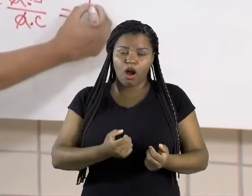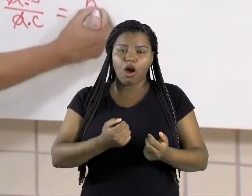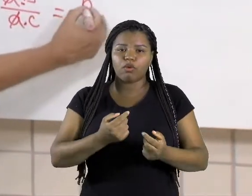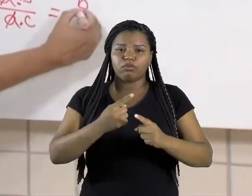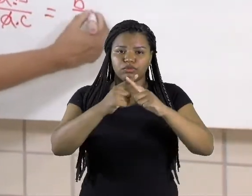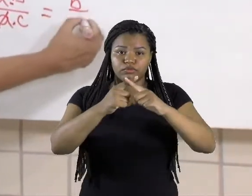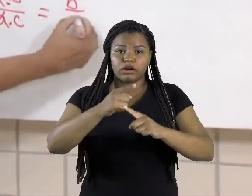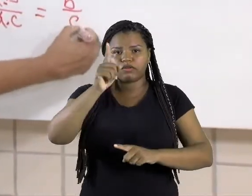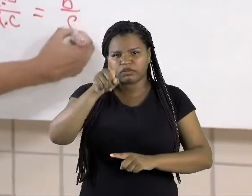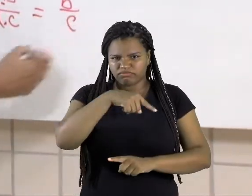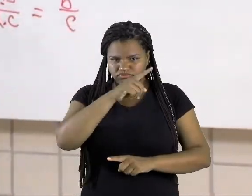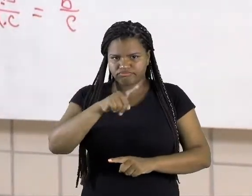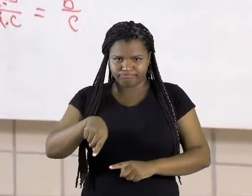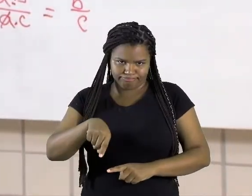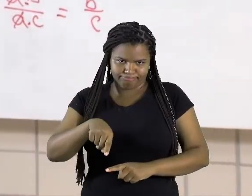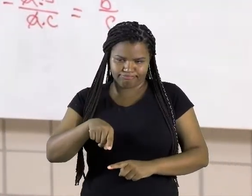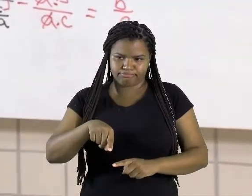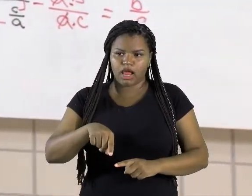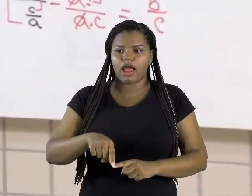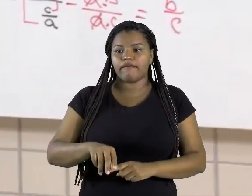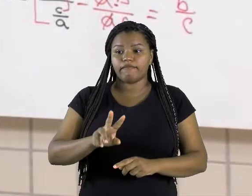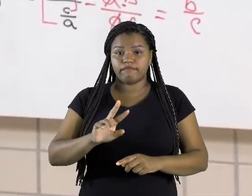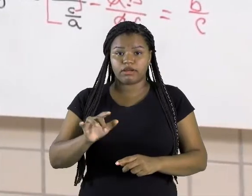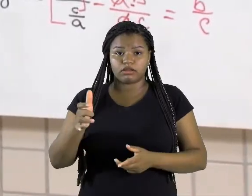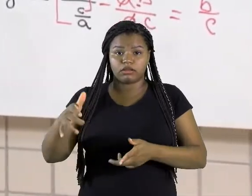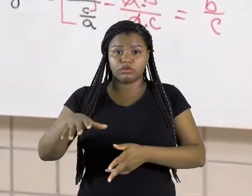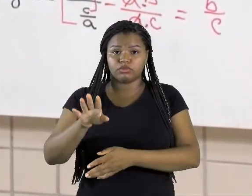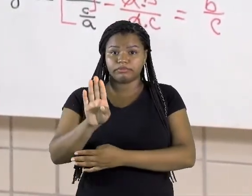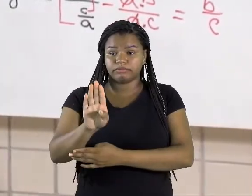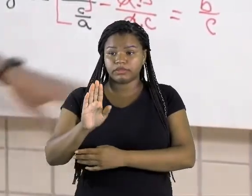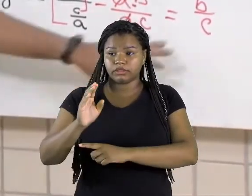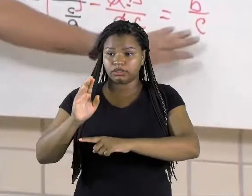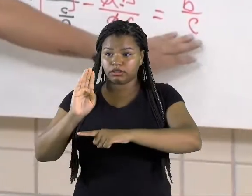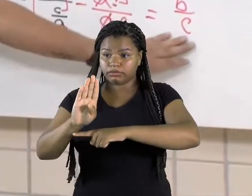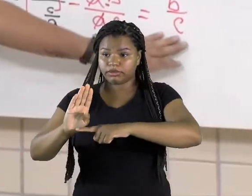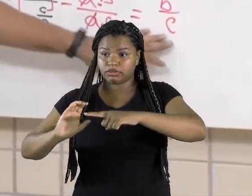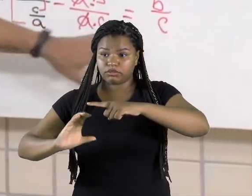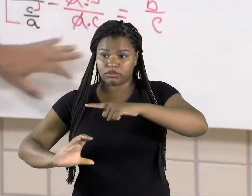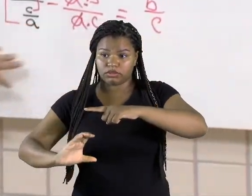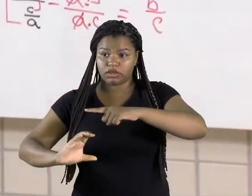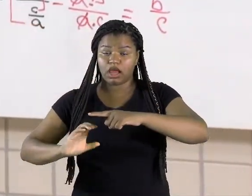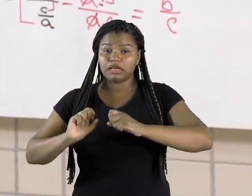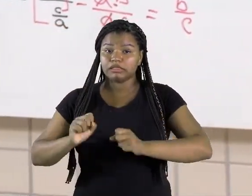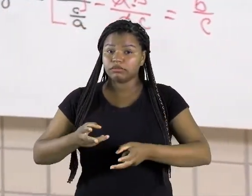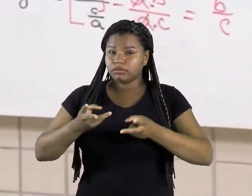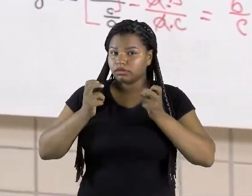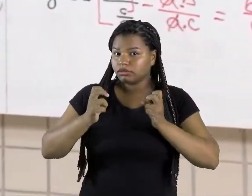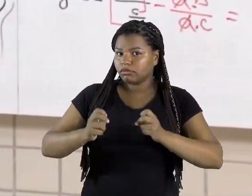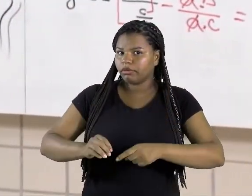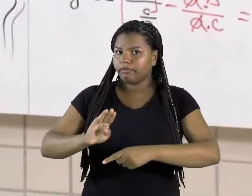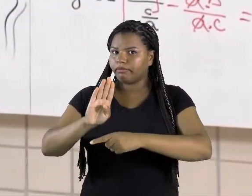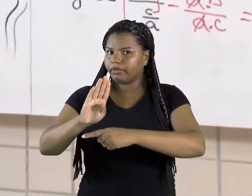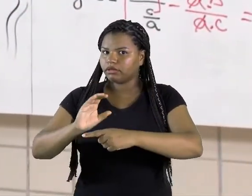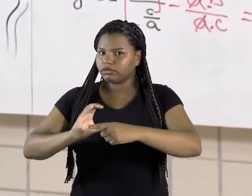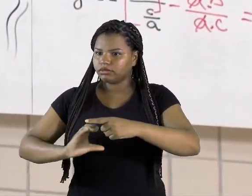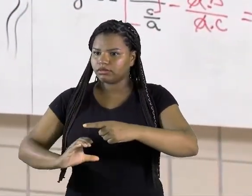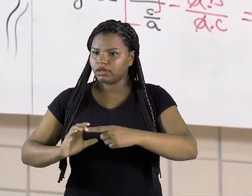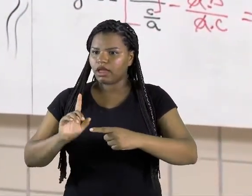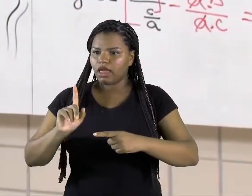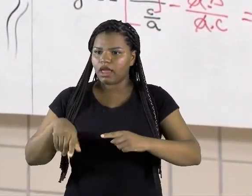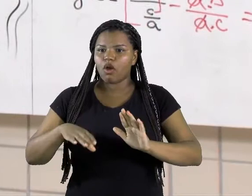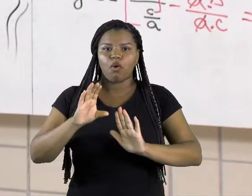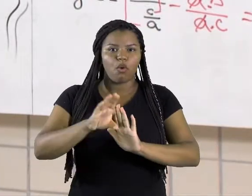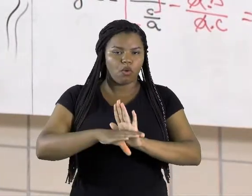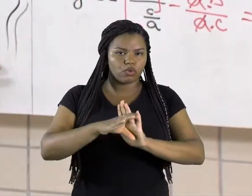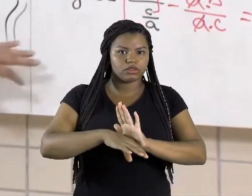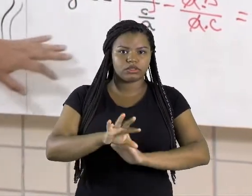somente B sobre C. E se você observar, B sobre C é exatamente o conceito de